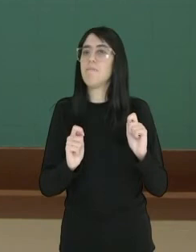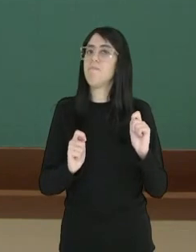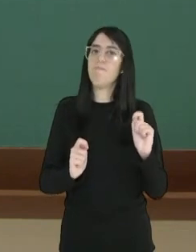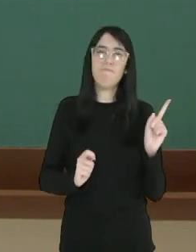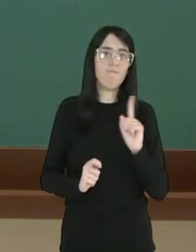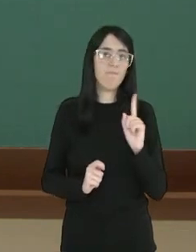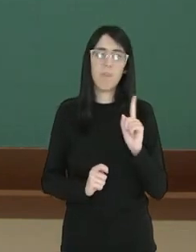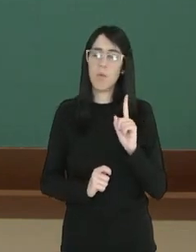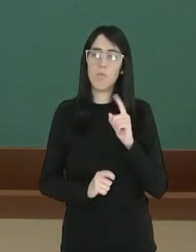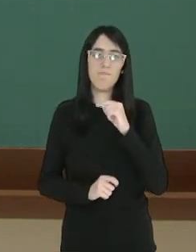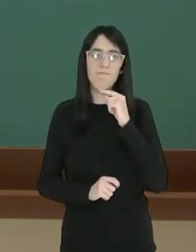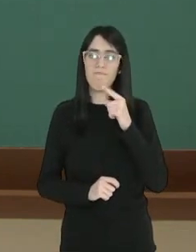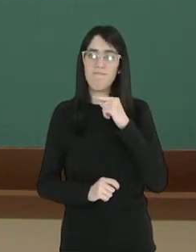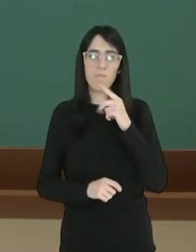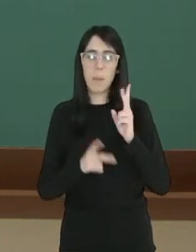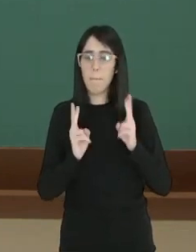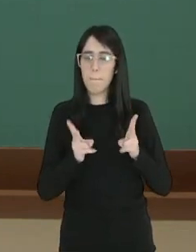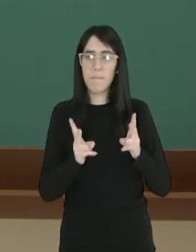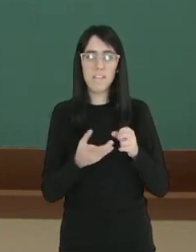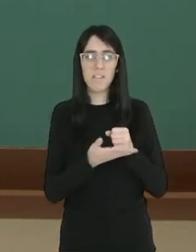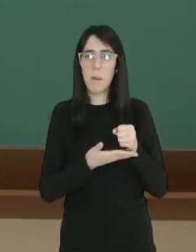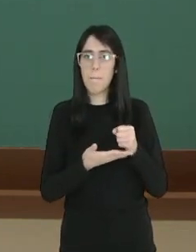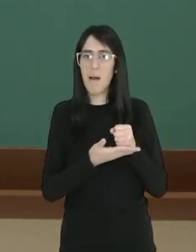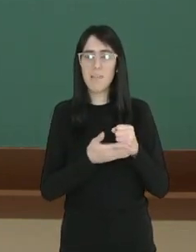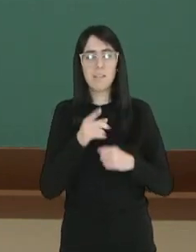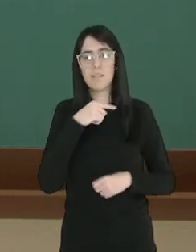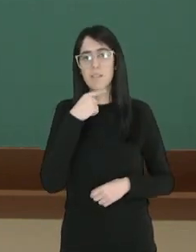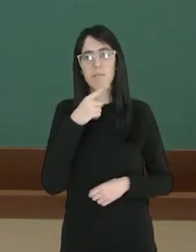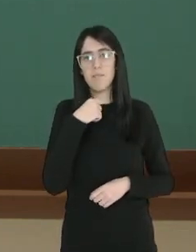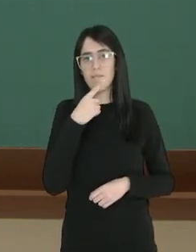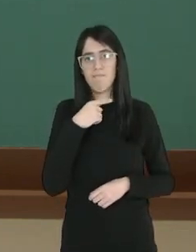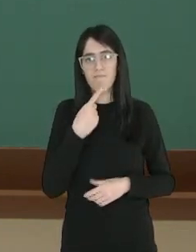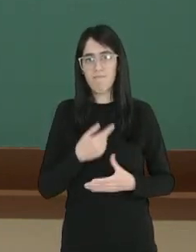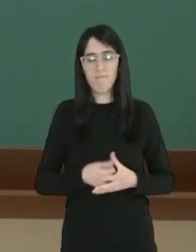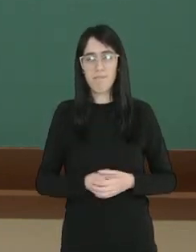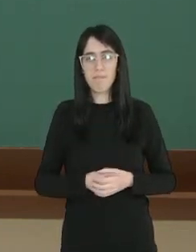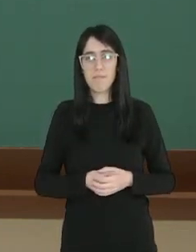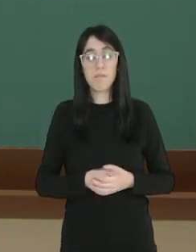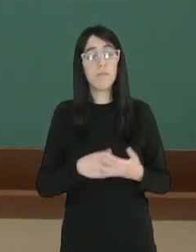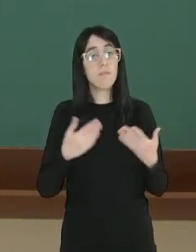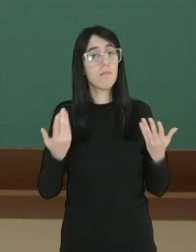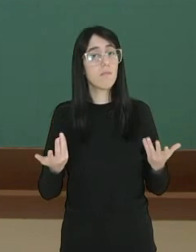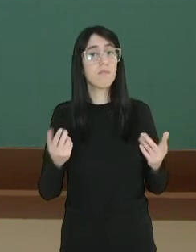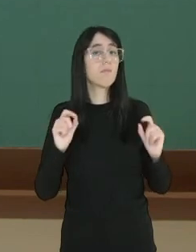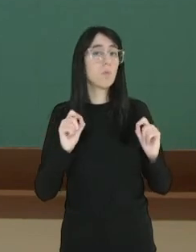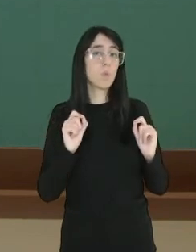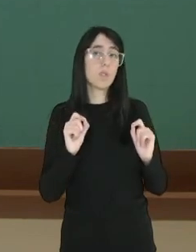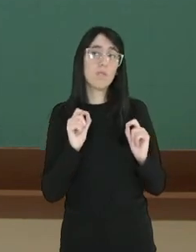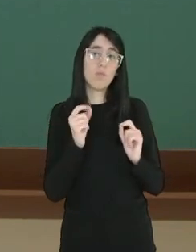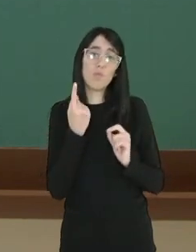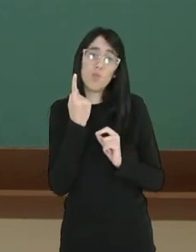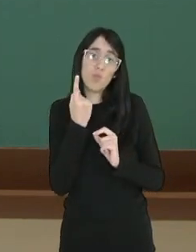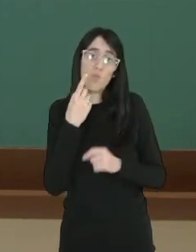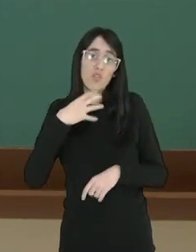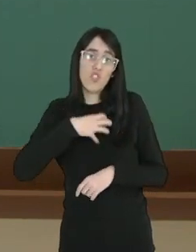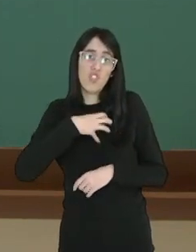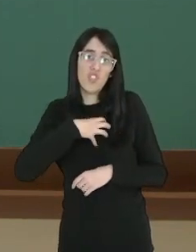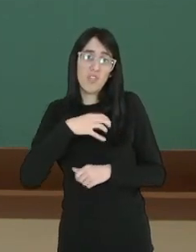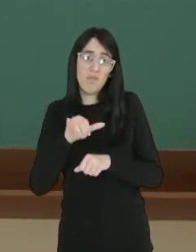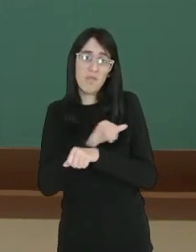Não conseguimos deixar os elementos na mesma base. Então, eu só tenho uma saída, era usar